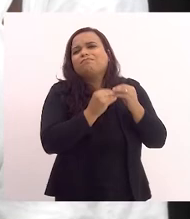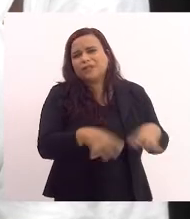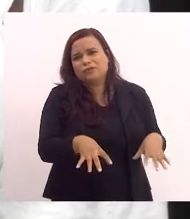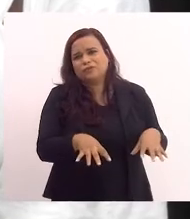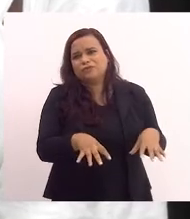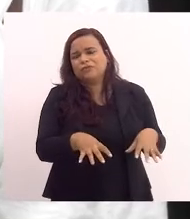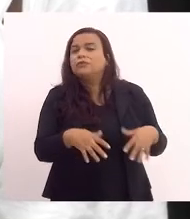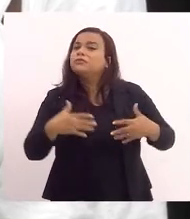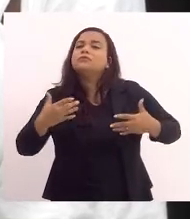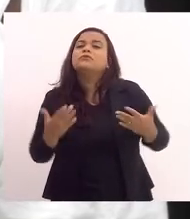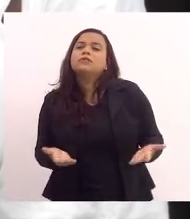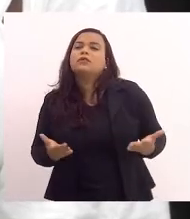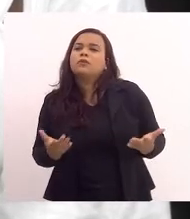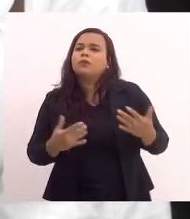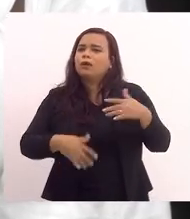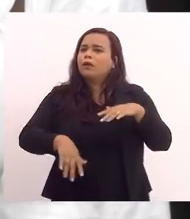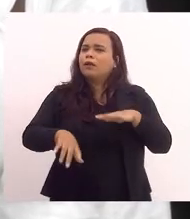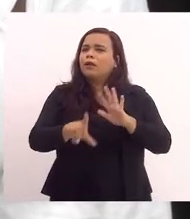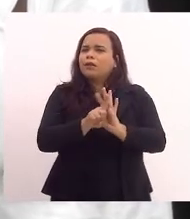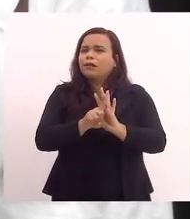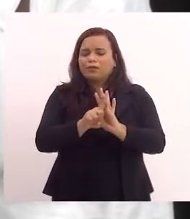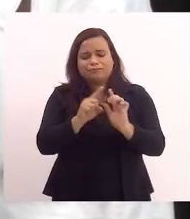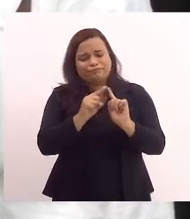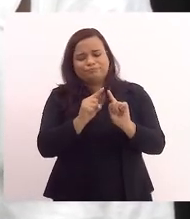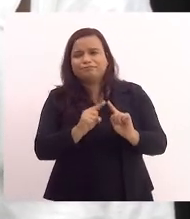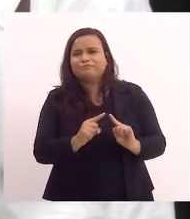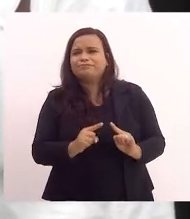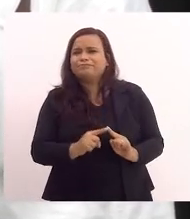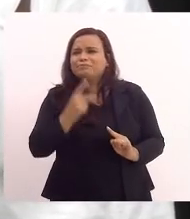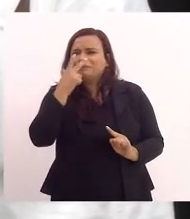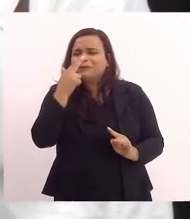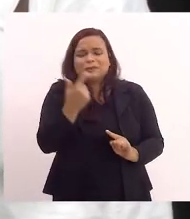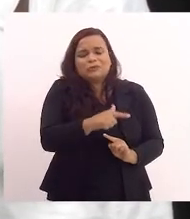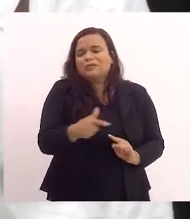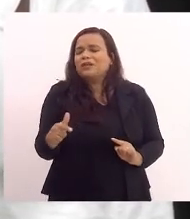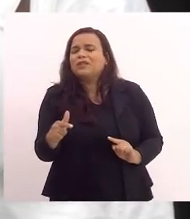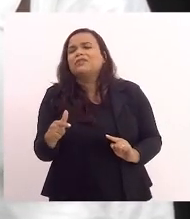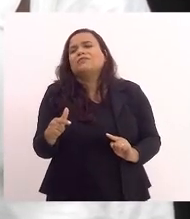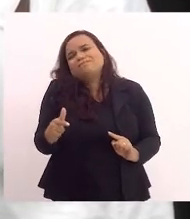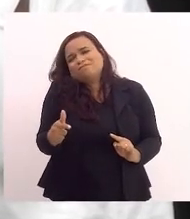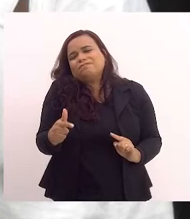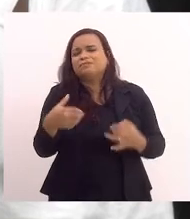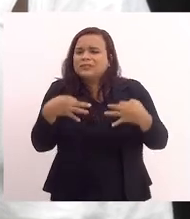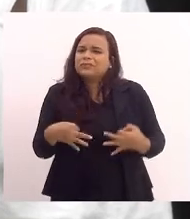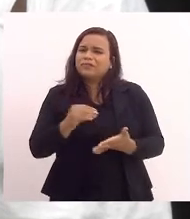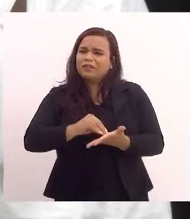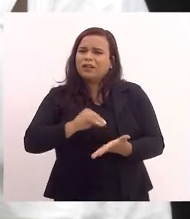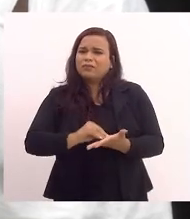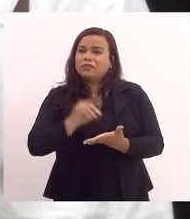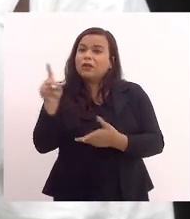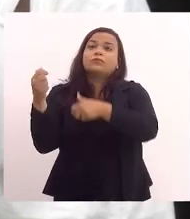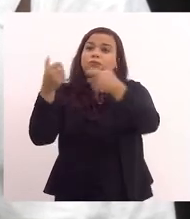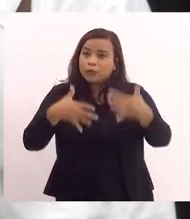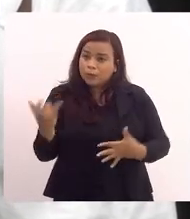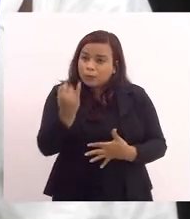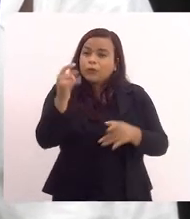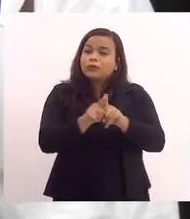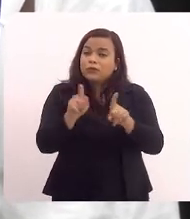contanto a legítima injustiça. E ela falou uma coisa muito importante também, que o meu caso,